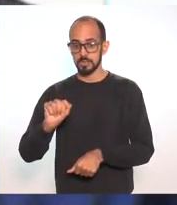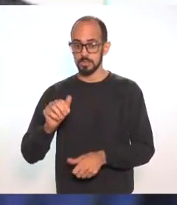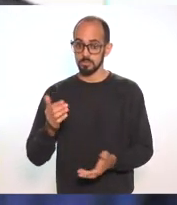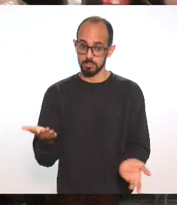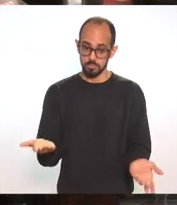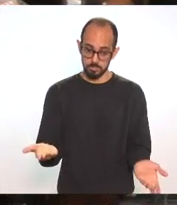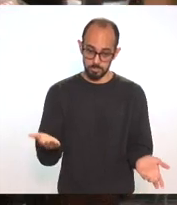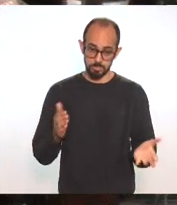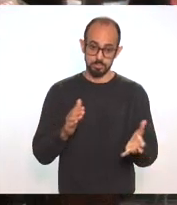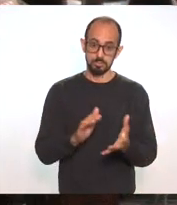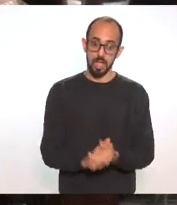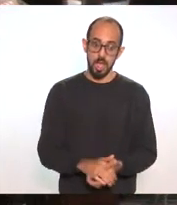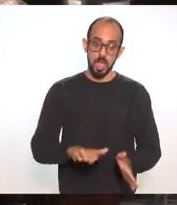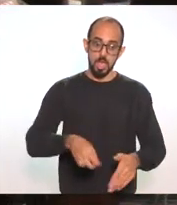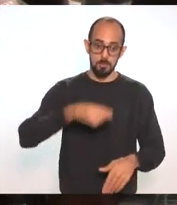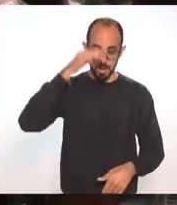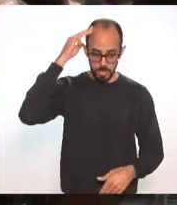Deputado Márcio.